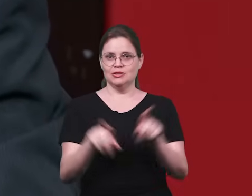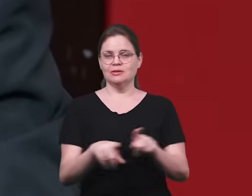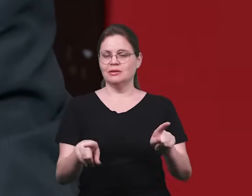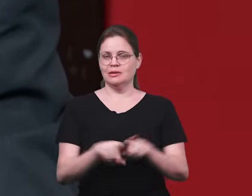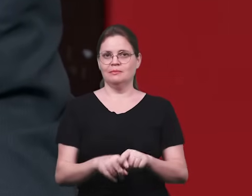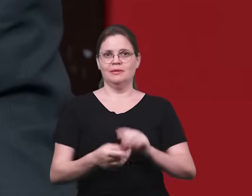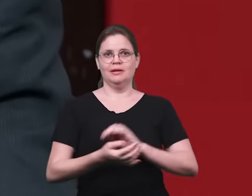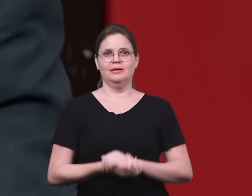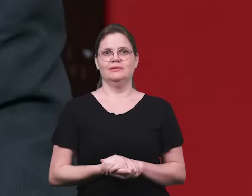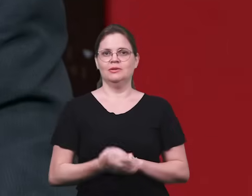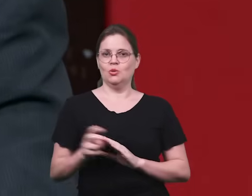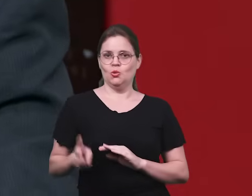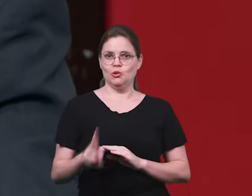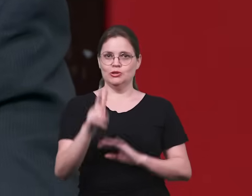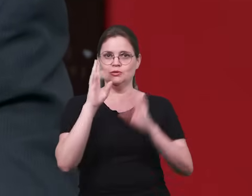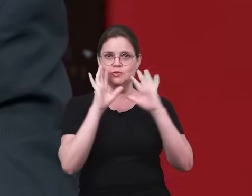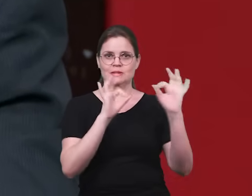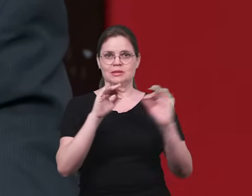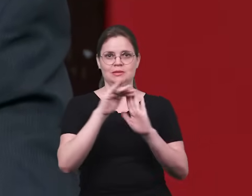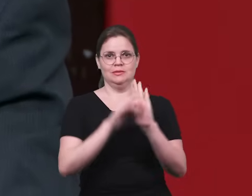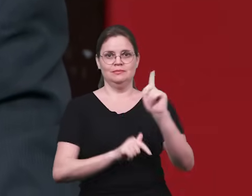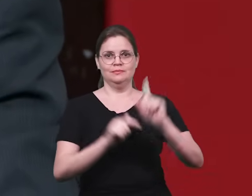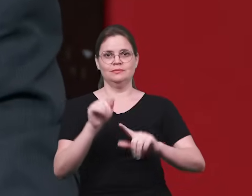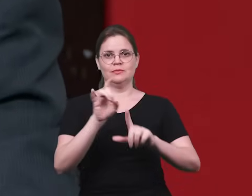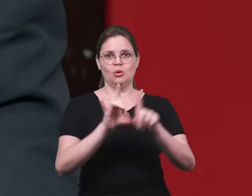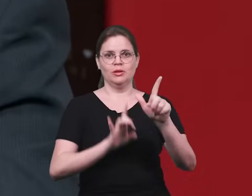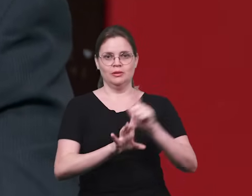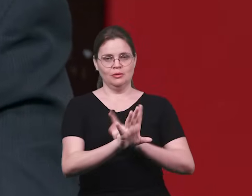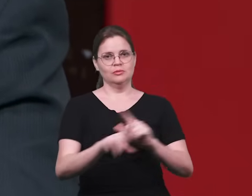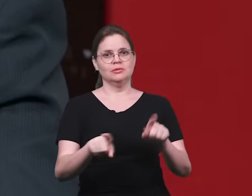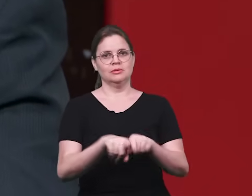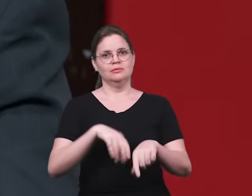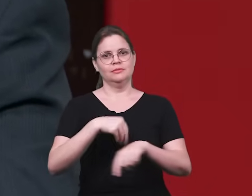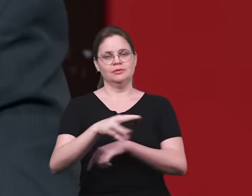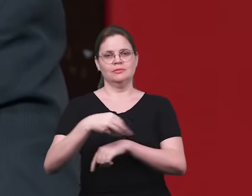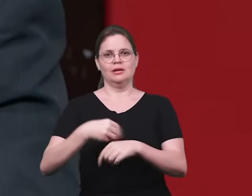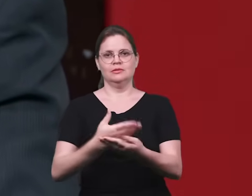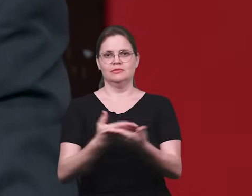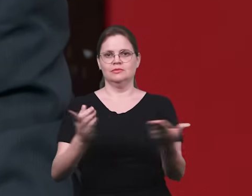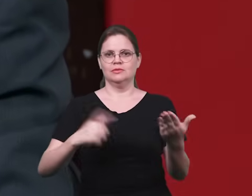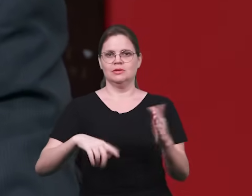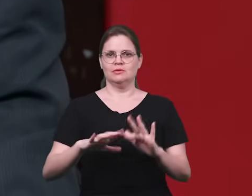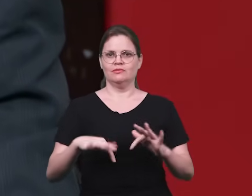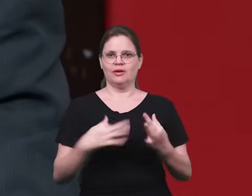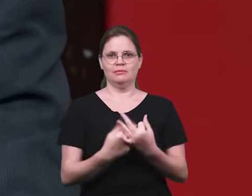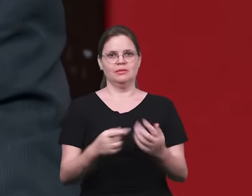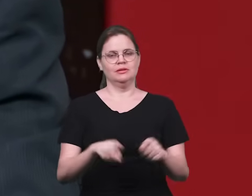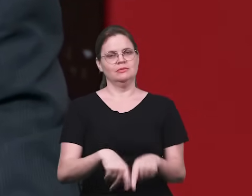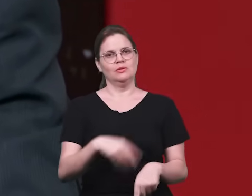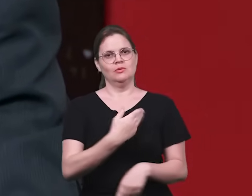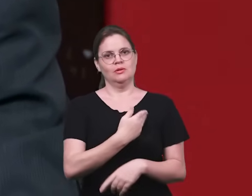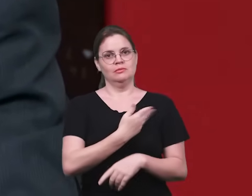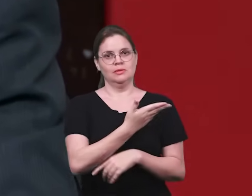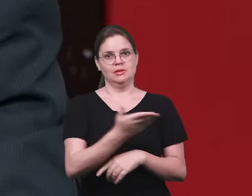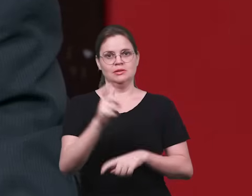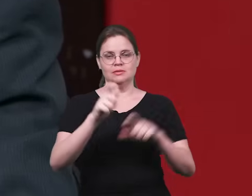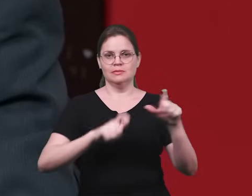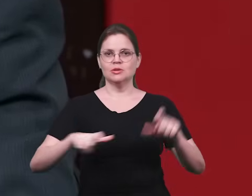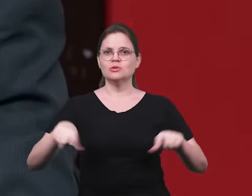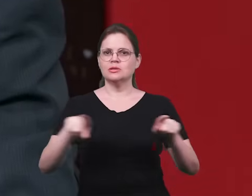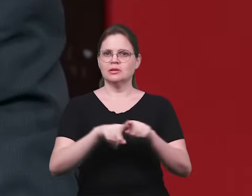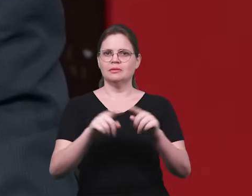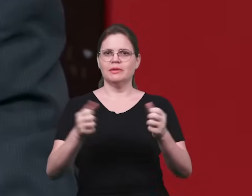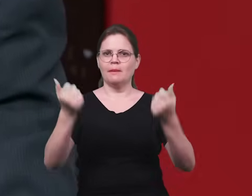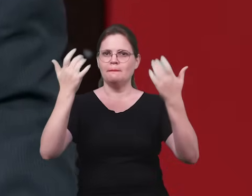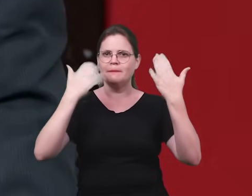aqui, permaneça conosco, olha, divulgue esse conteúdo para os seus familiares, seus amigos, para que eles também recebam uma bênção